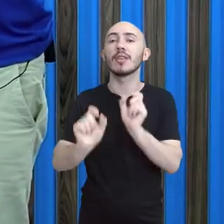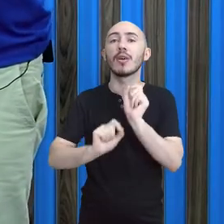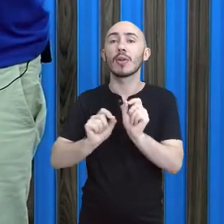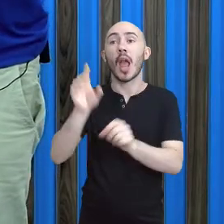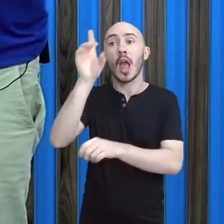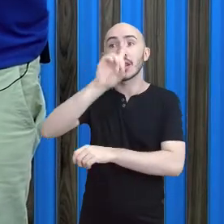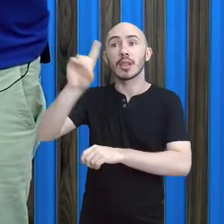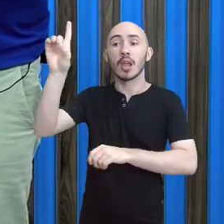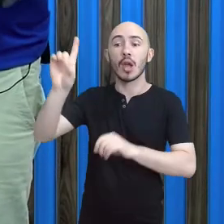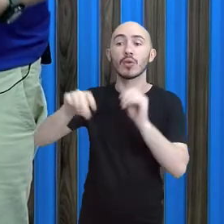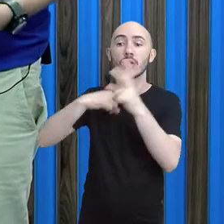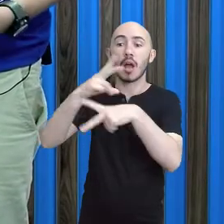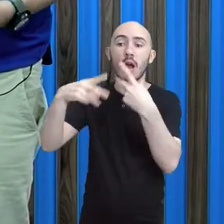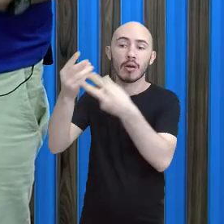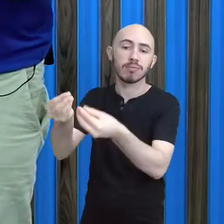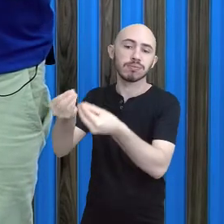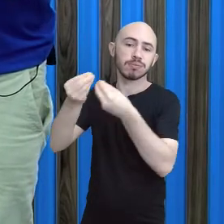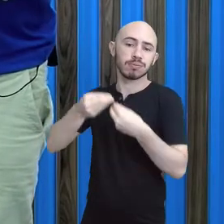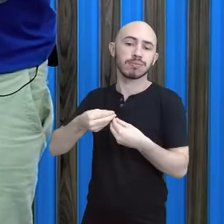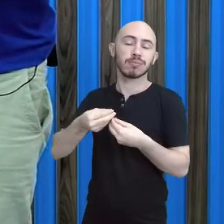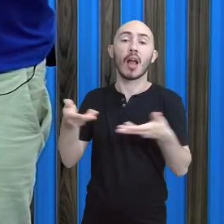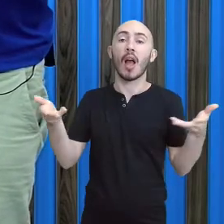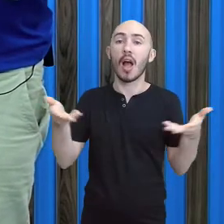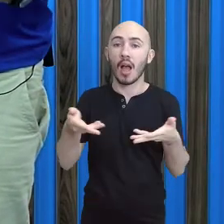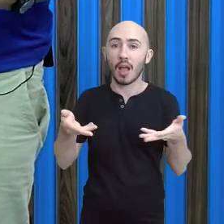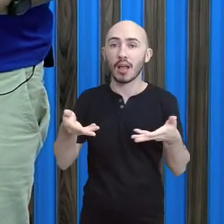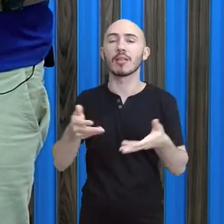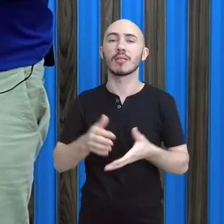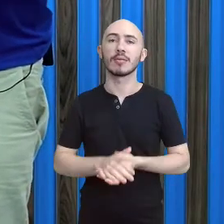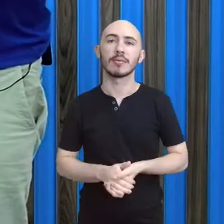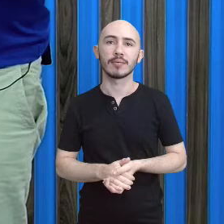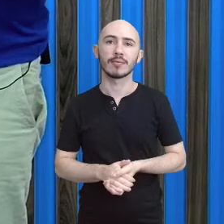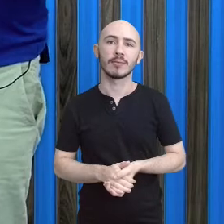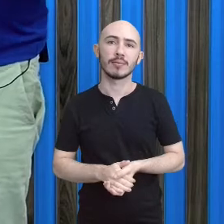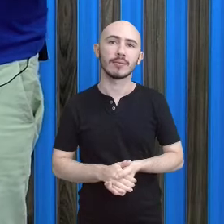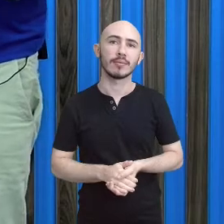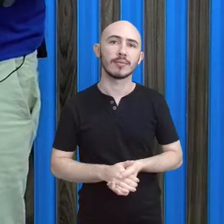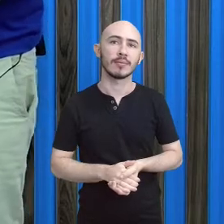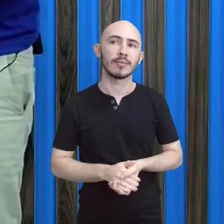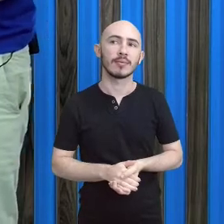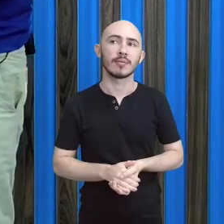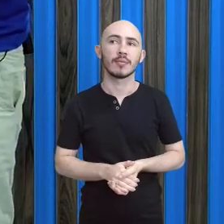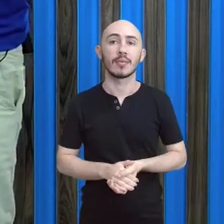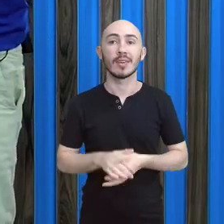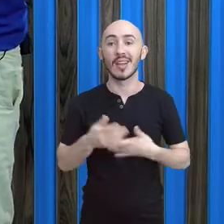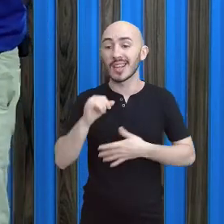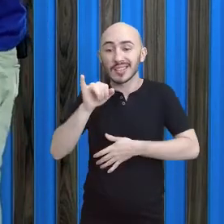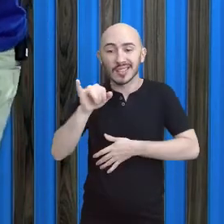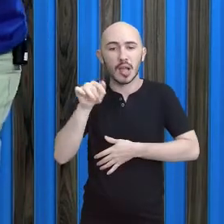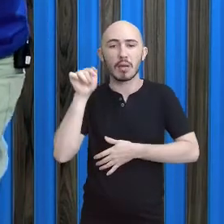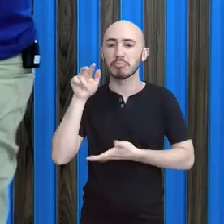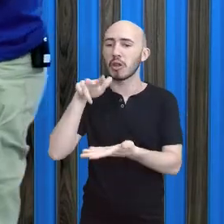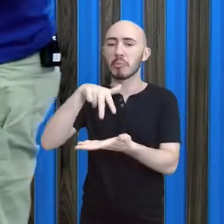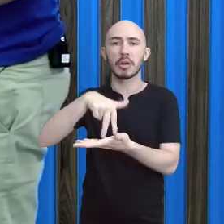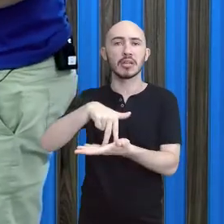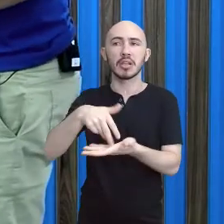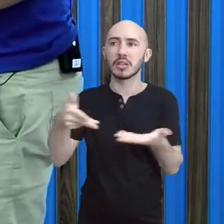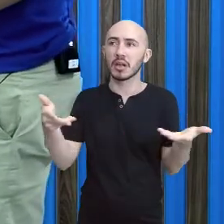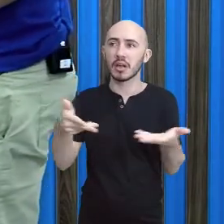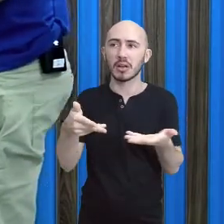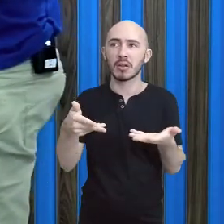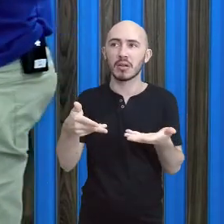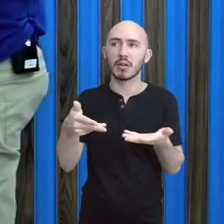Deus, você está no aqui e agora, certo? Porque só não está aqui agora quem de repente